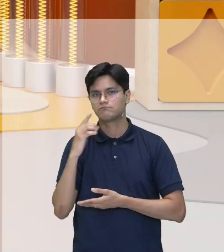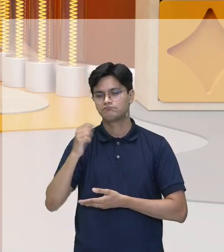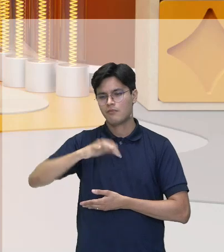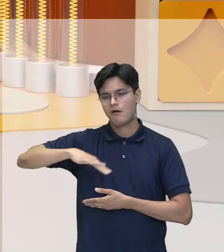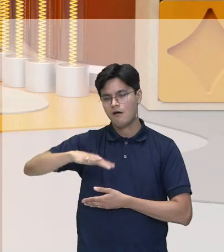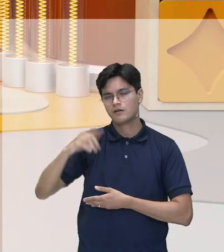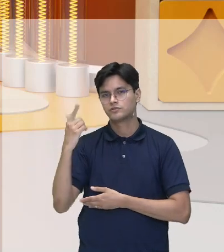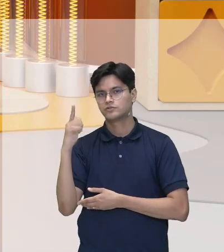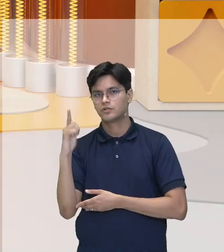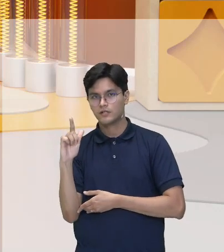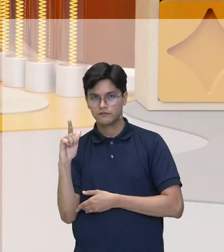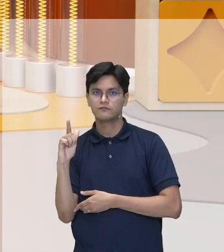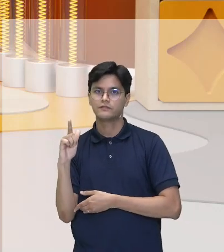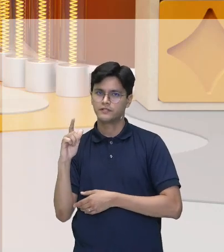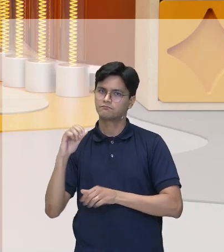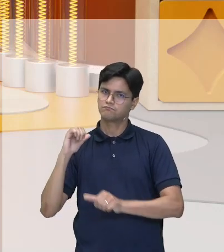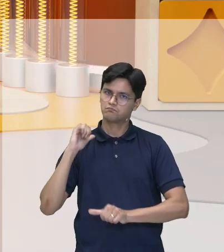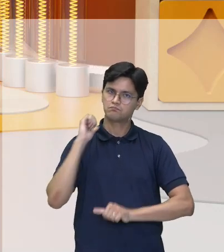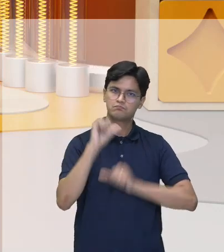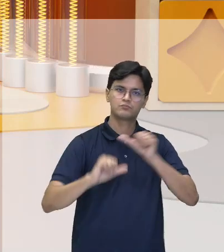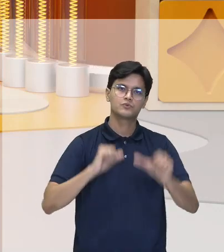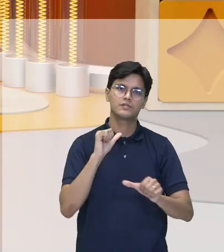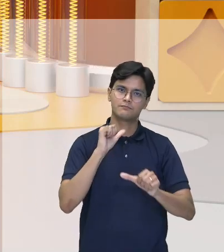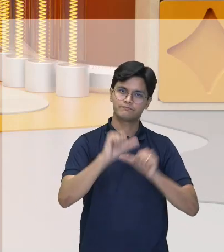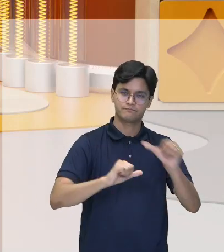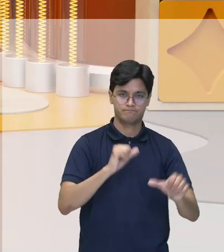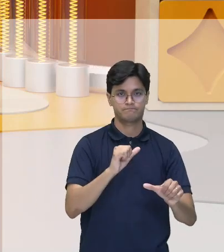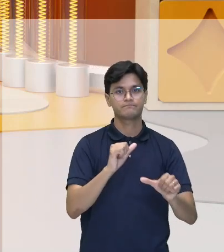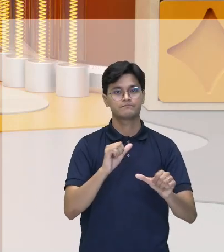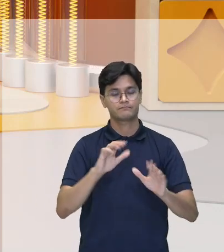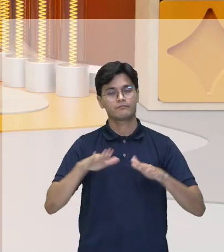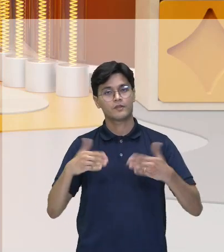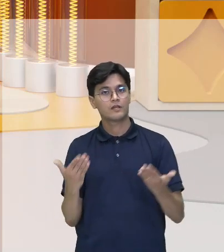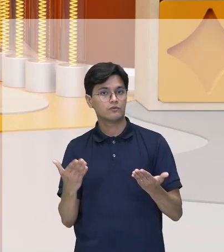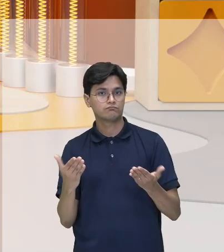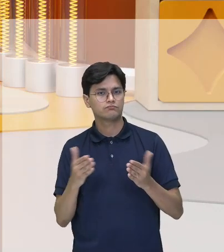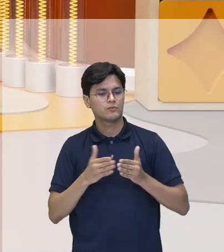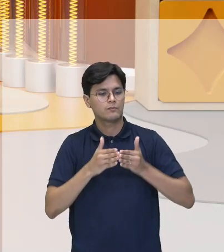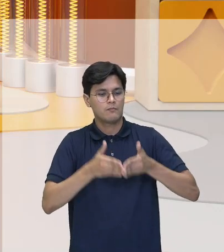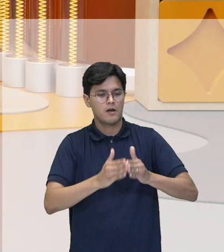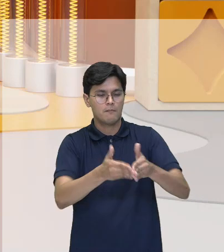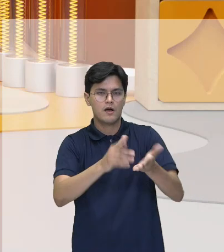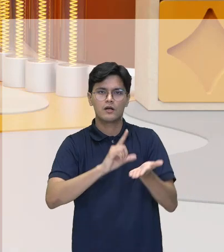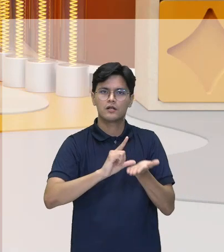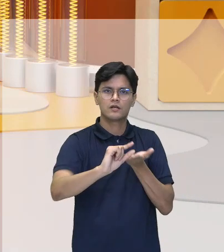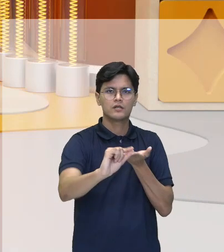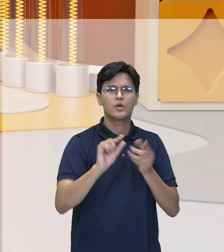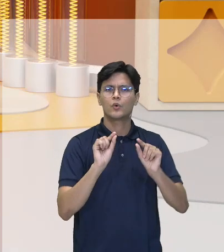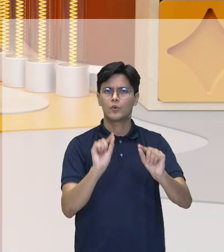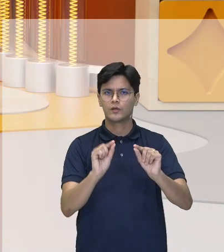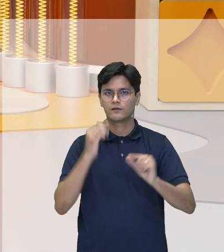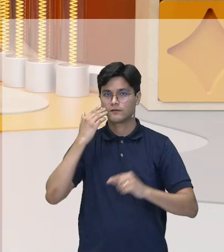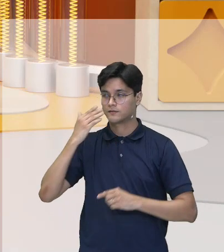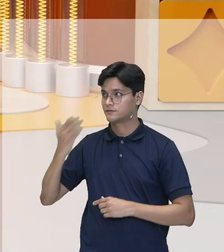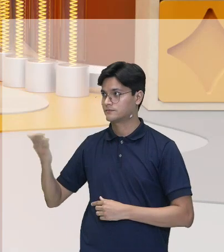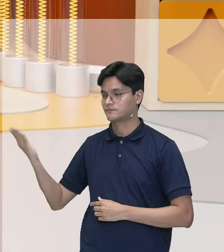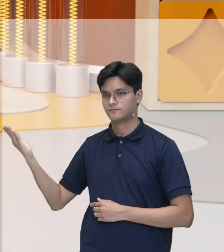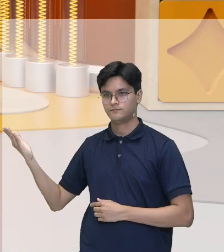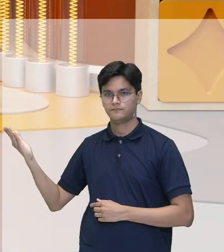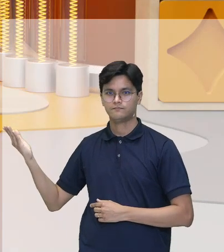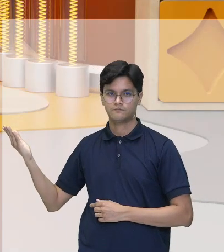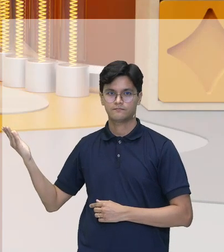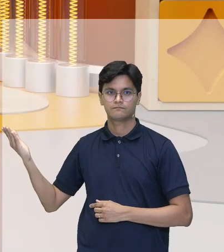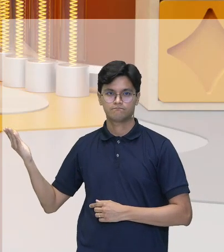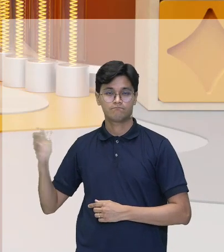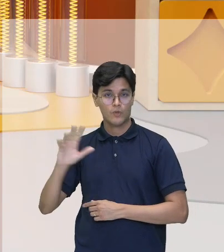que predominou na Europa entre os séculos XVI e XVIII, marcando uma